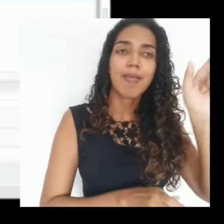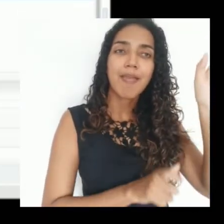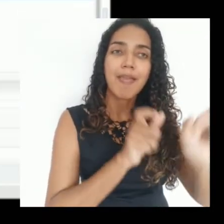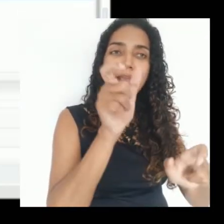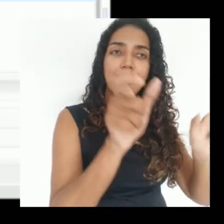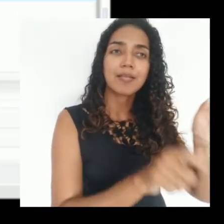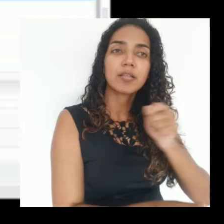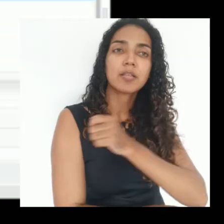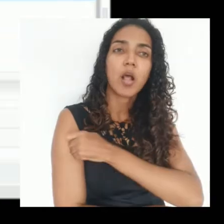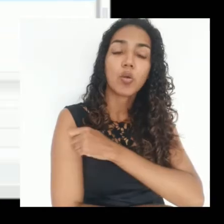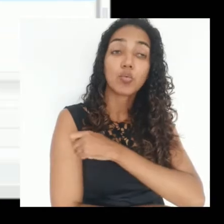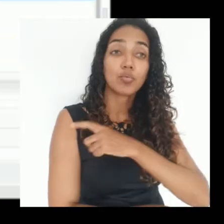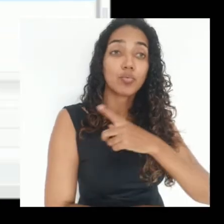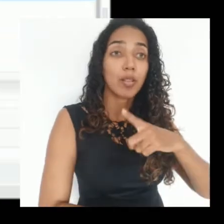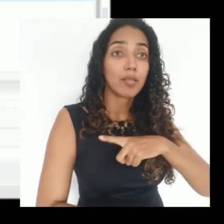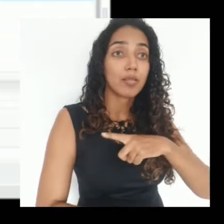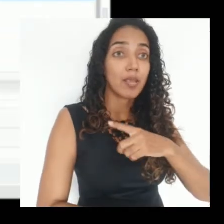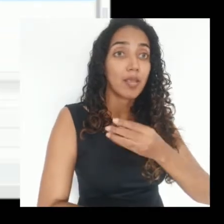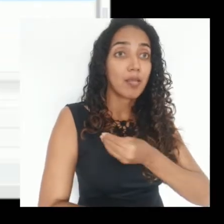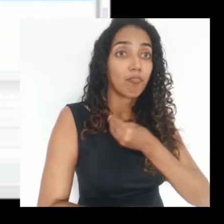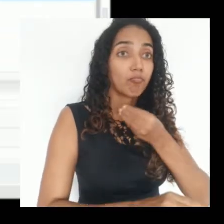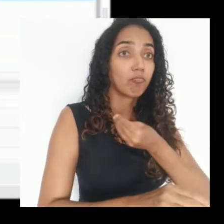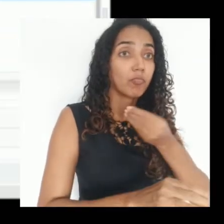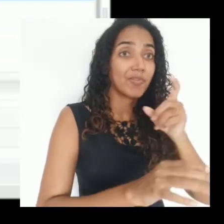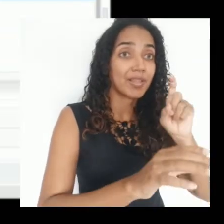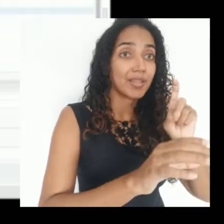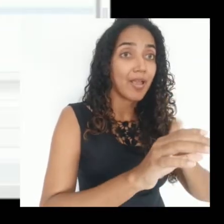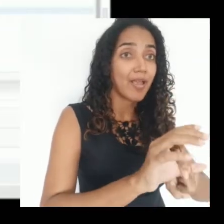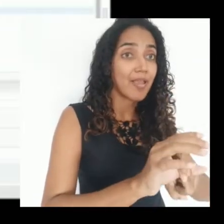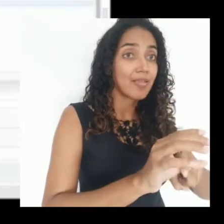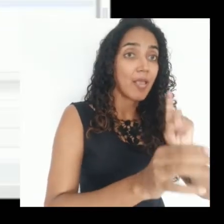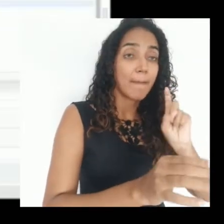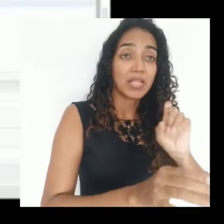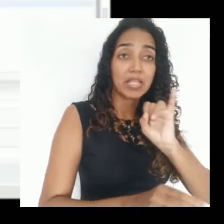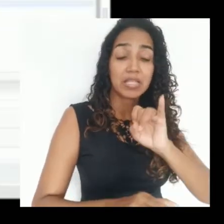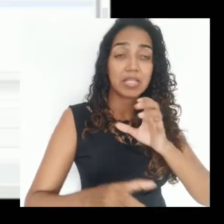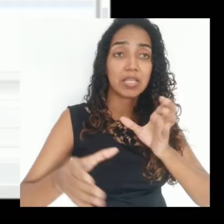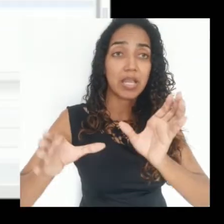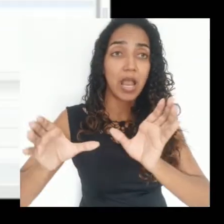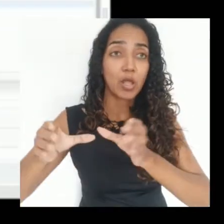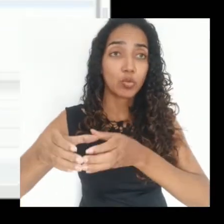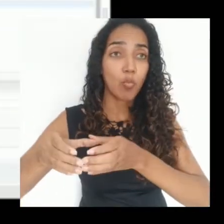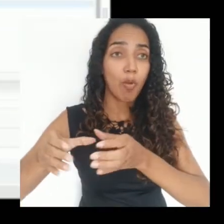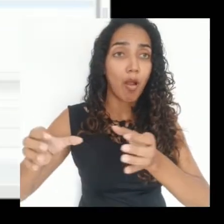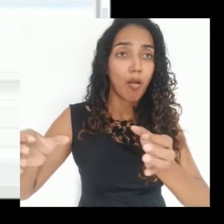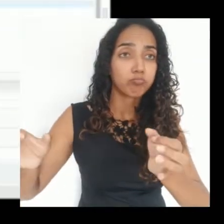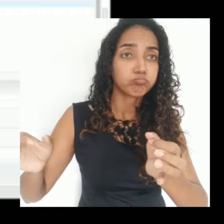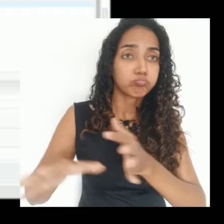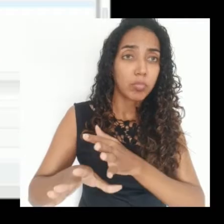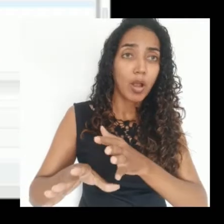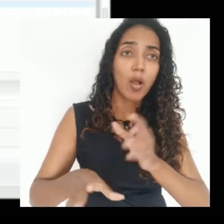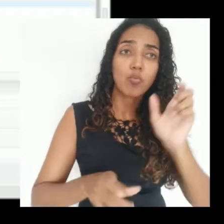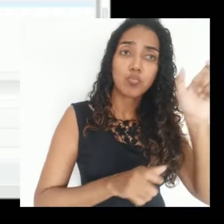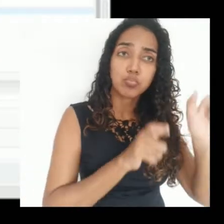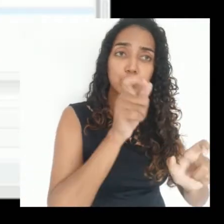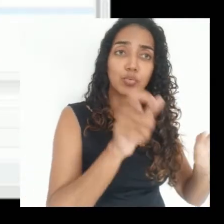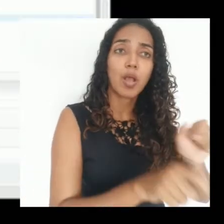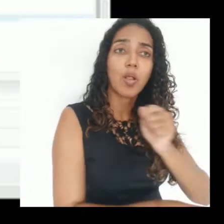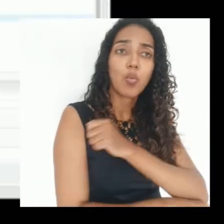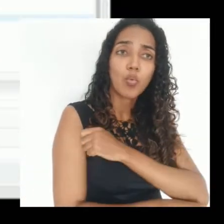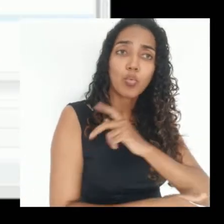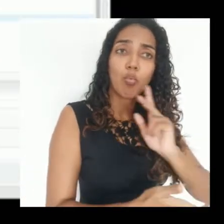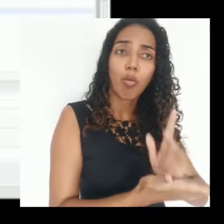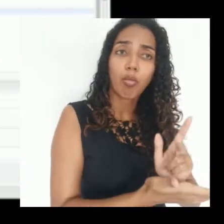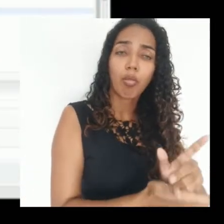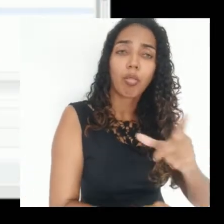independente, independente da turma existir, os alunos continuarão existindo, eles poderiam estar matriculados em uma outra